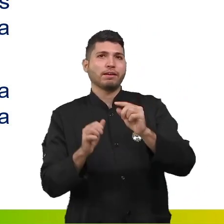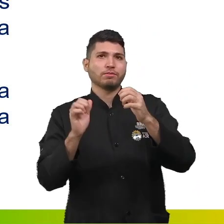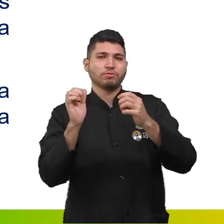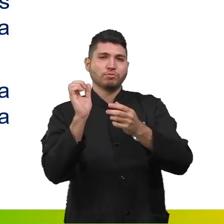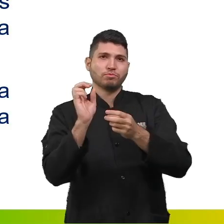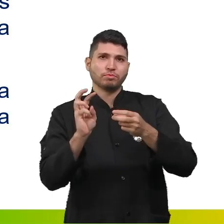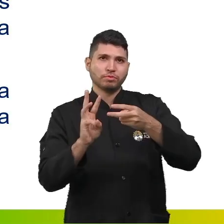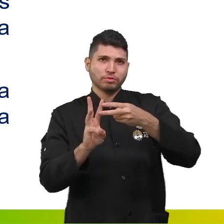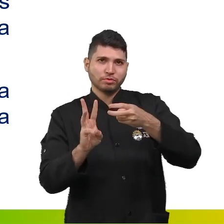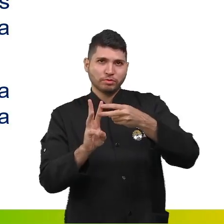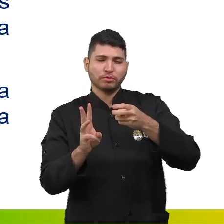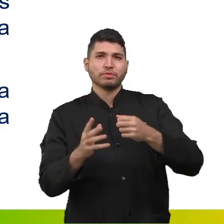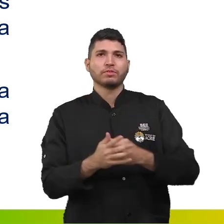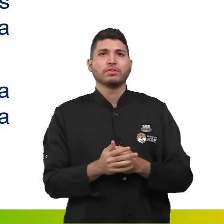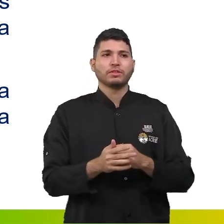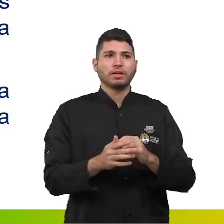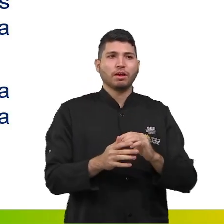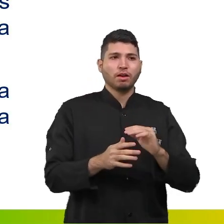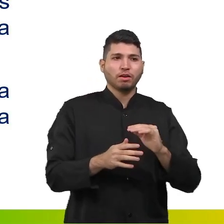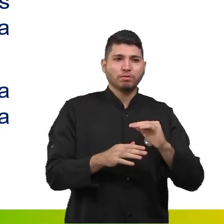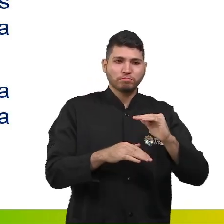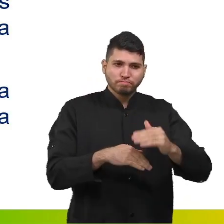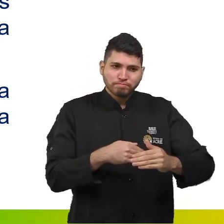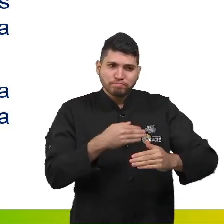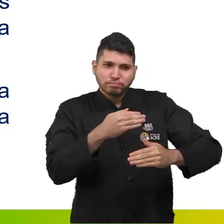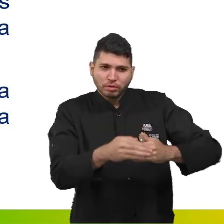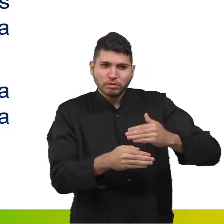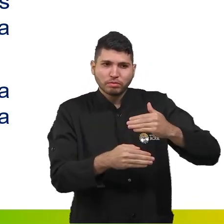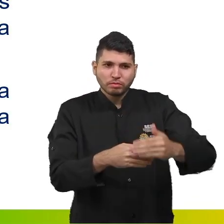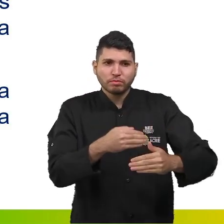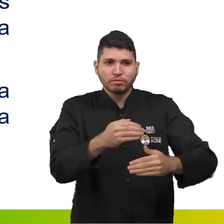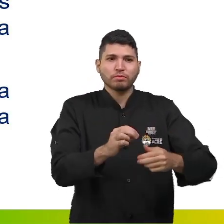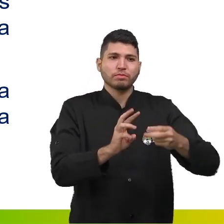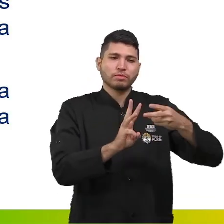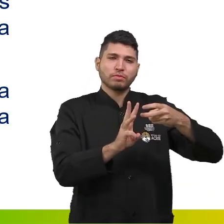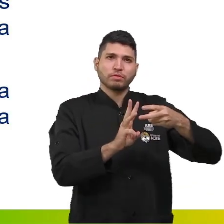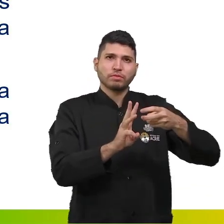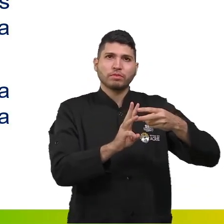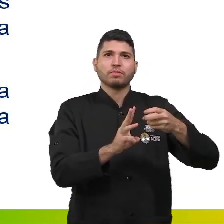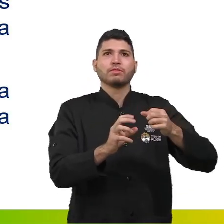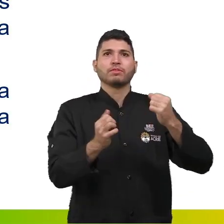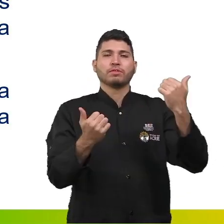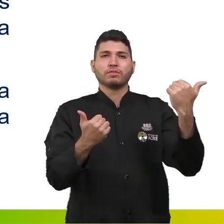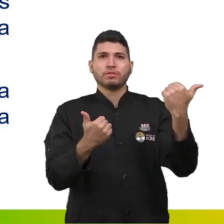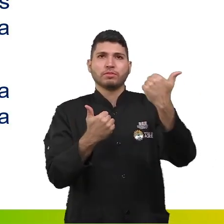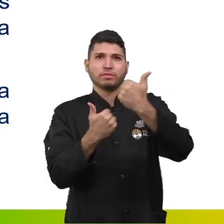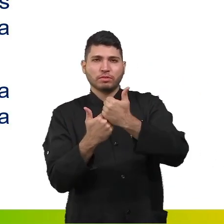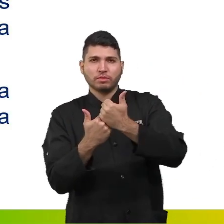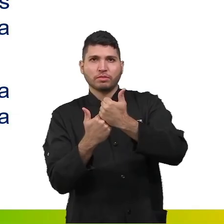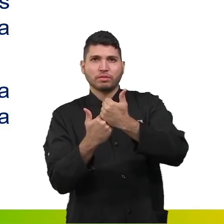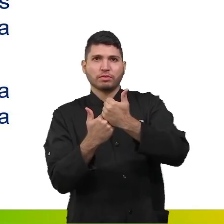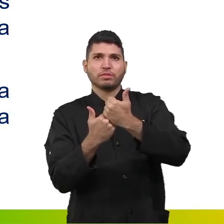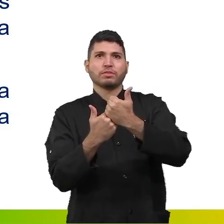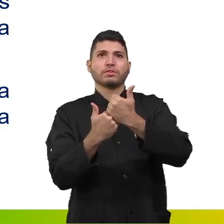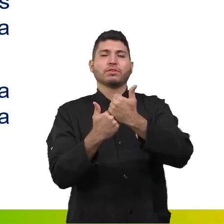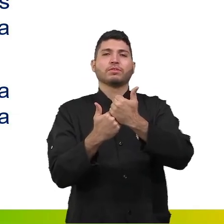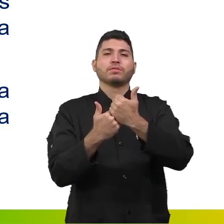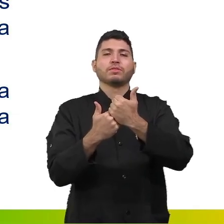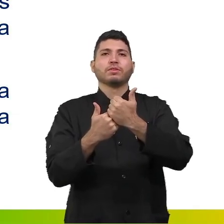de obra indígena escrava foi sendo substituída pela mão de obra escrava